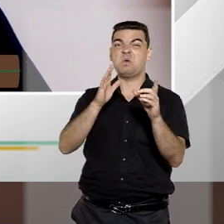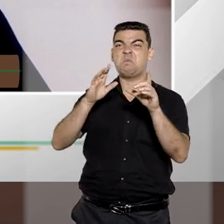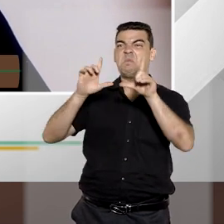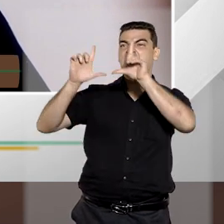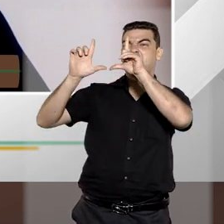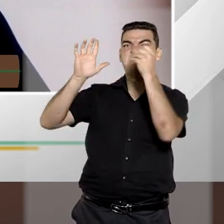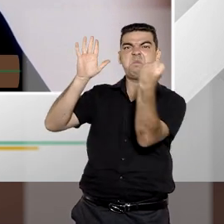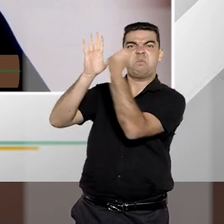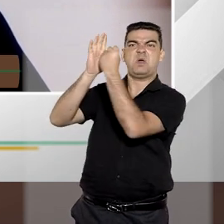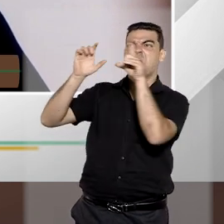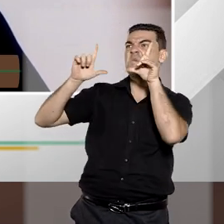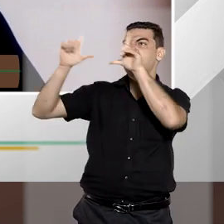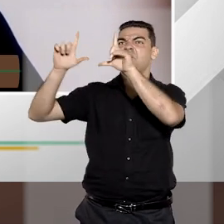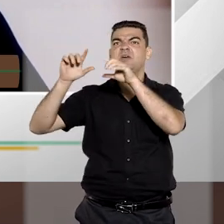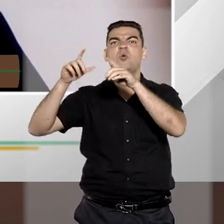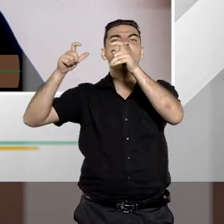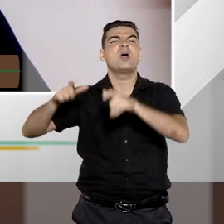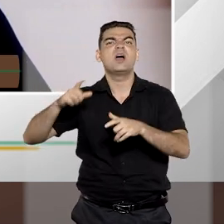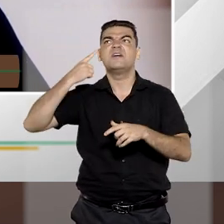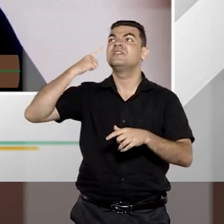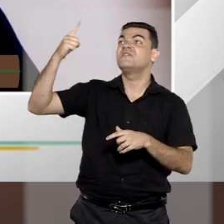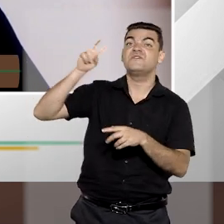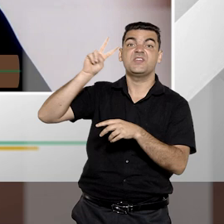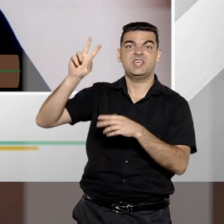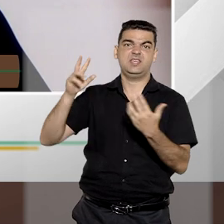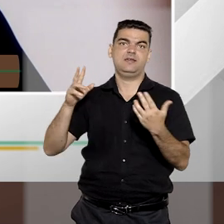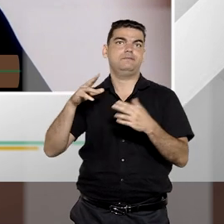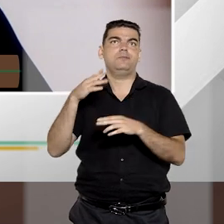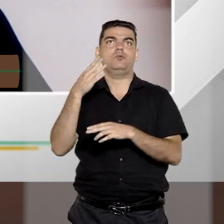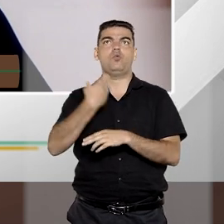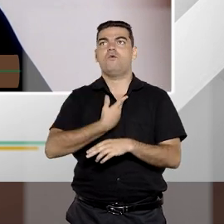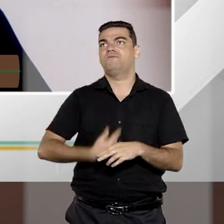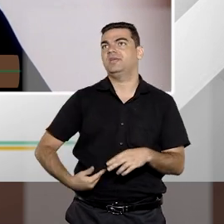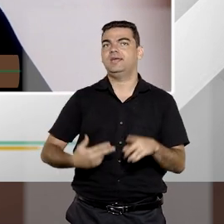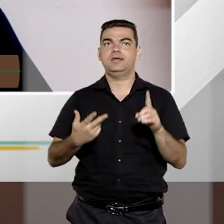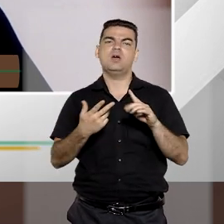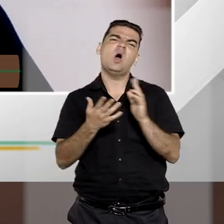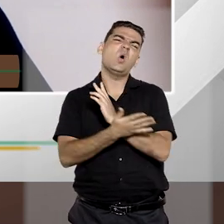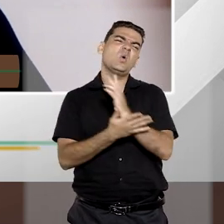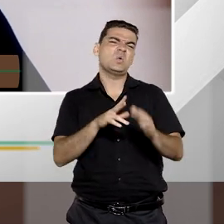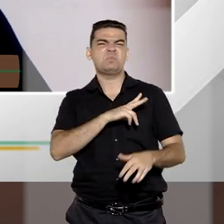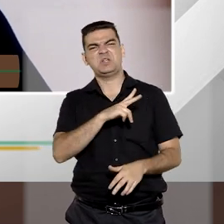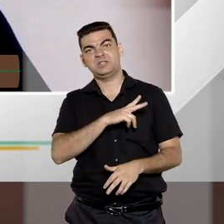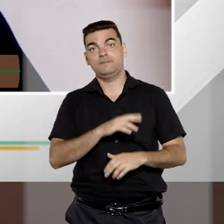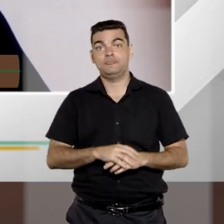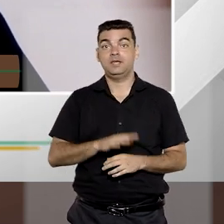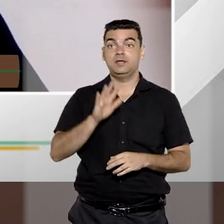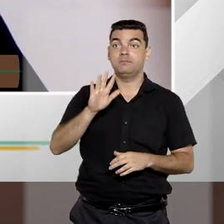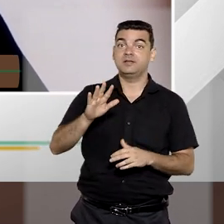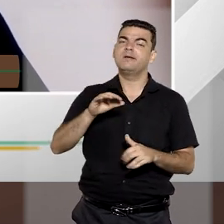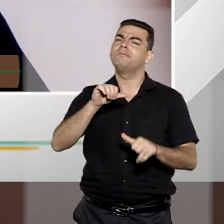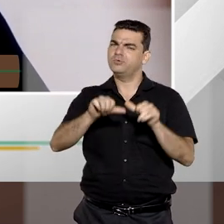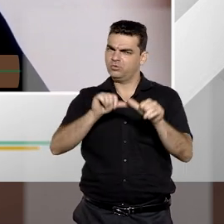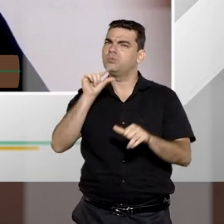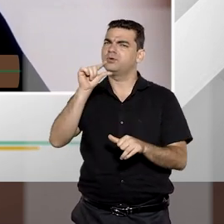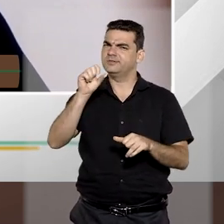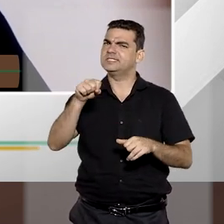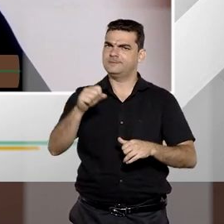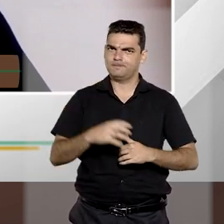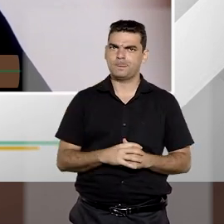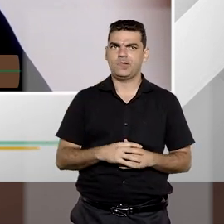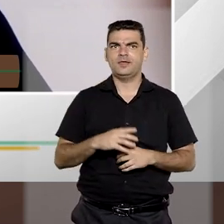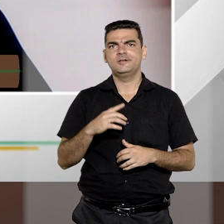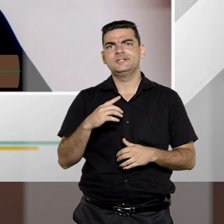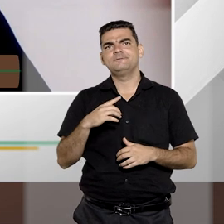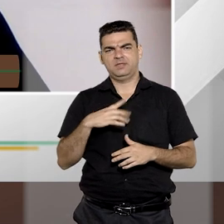de sinalizações em órgãos públicos ou privados. Mas houve essa alteração, realmente, assim, já